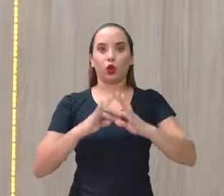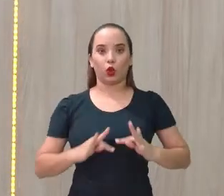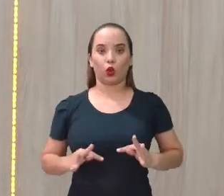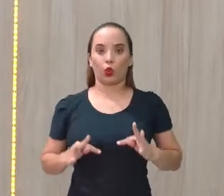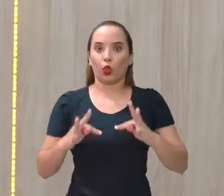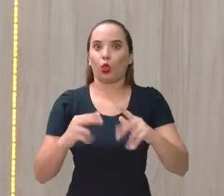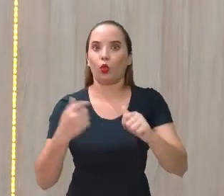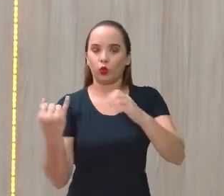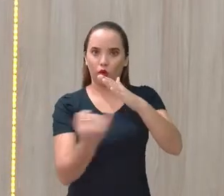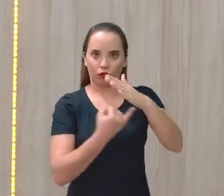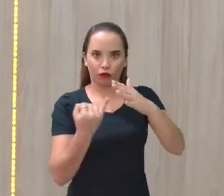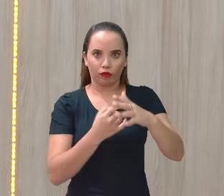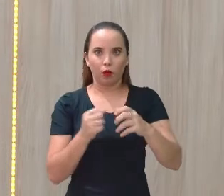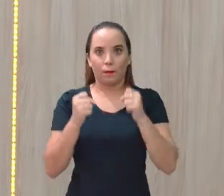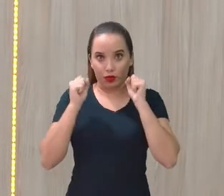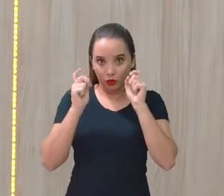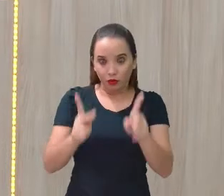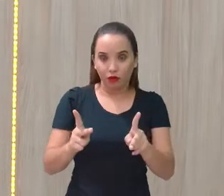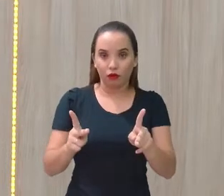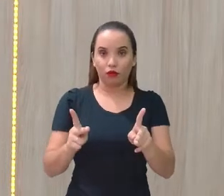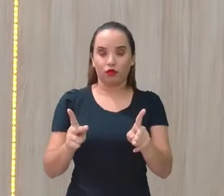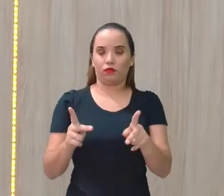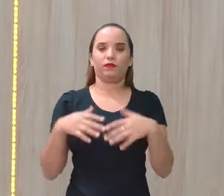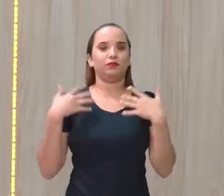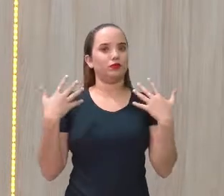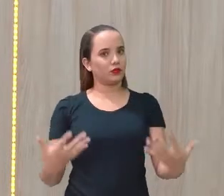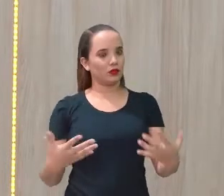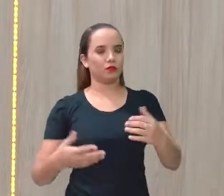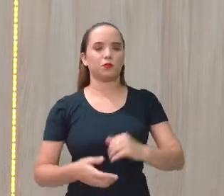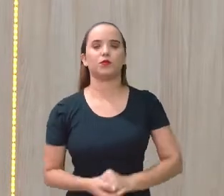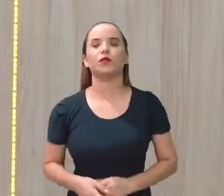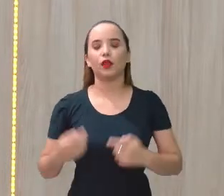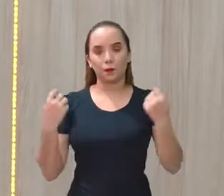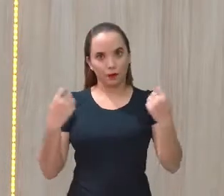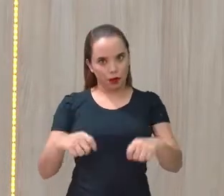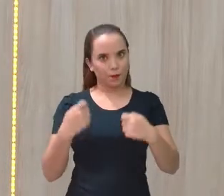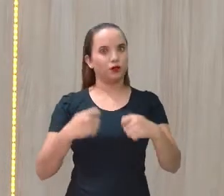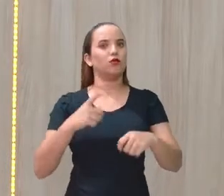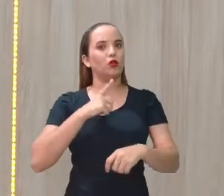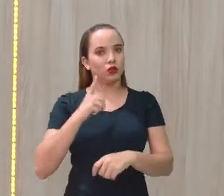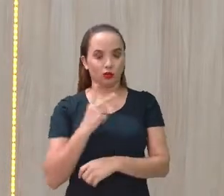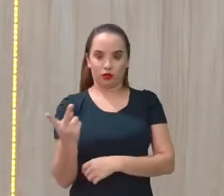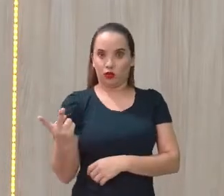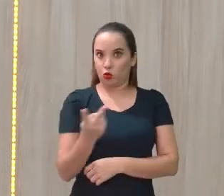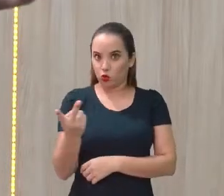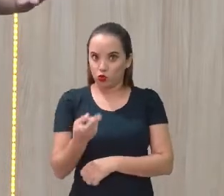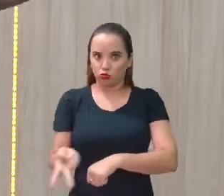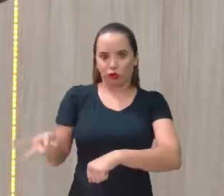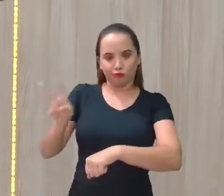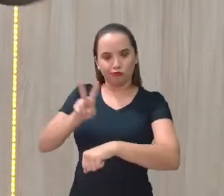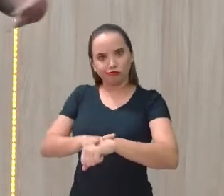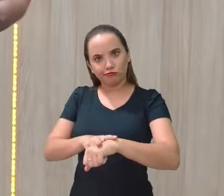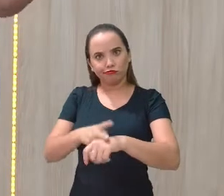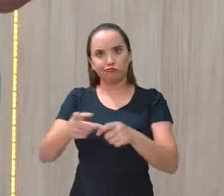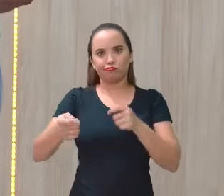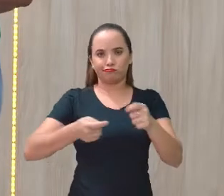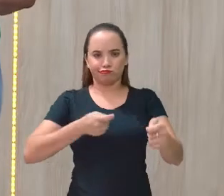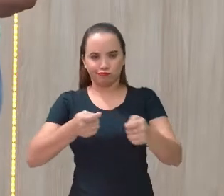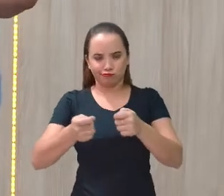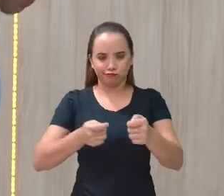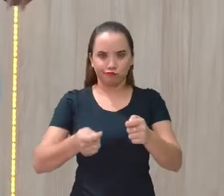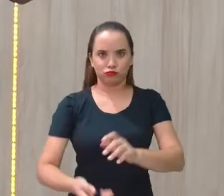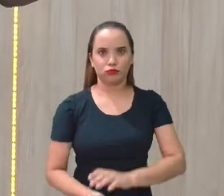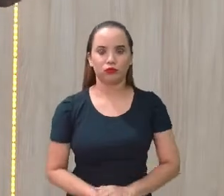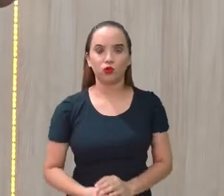ali proposto, certo? Então, não. A gente precisa dominar a linguagem formal e a gente também precisa conhecer a linguagem